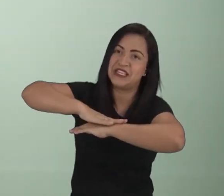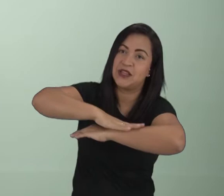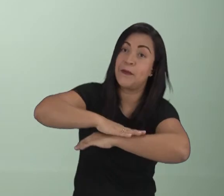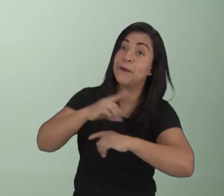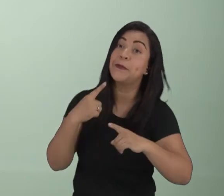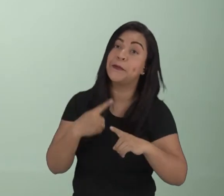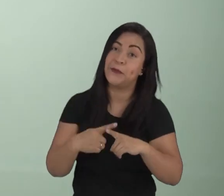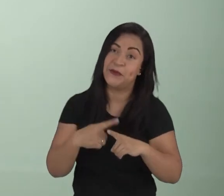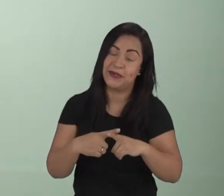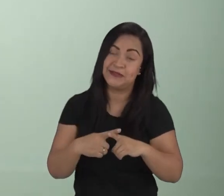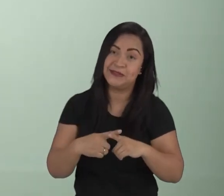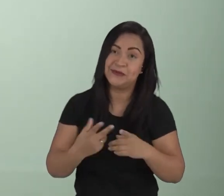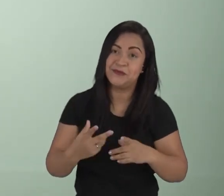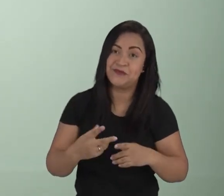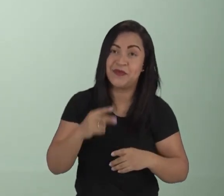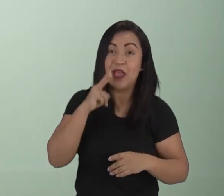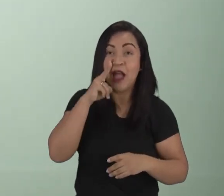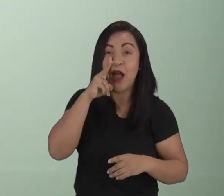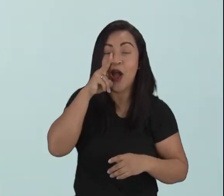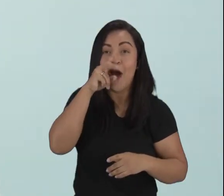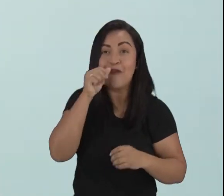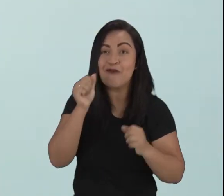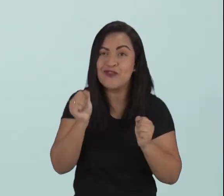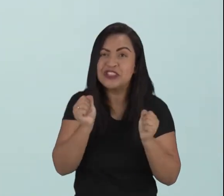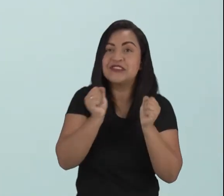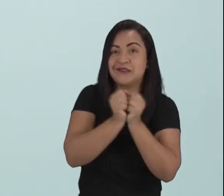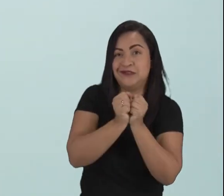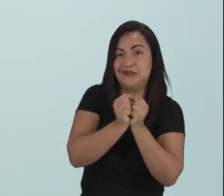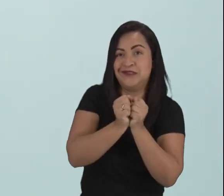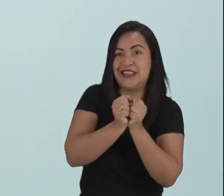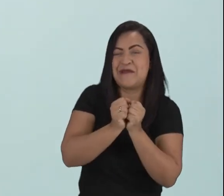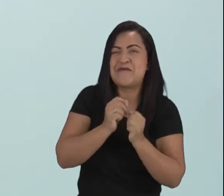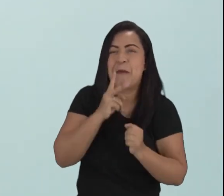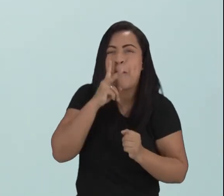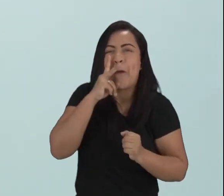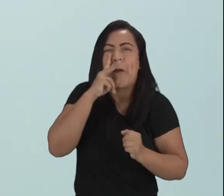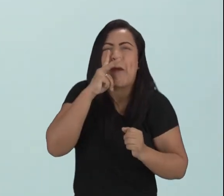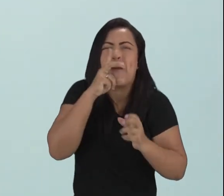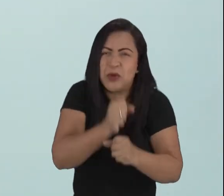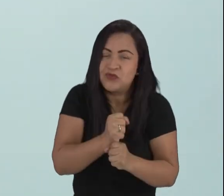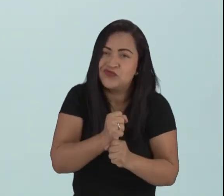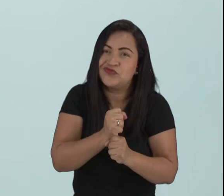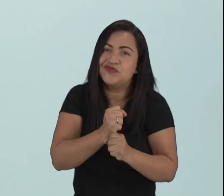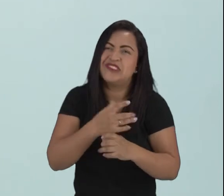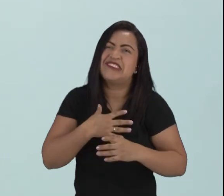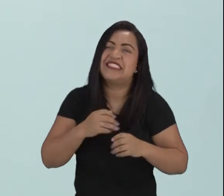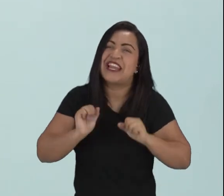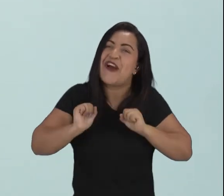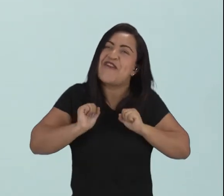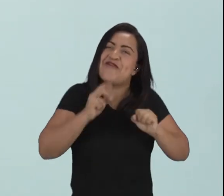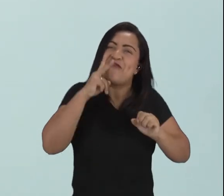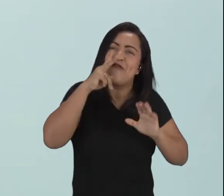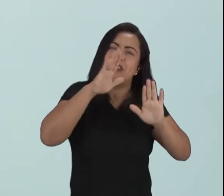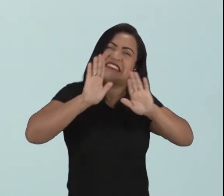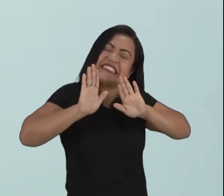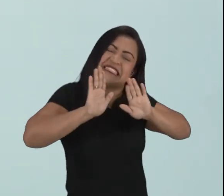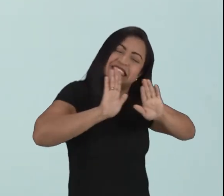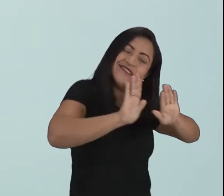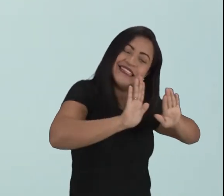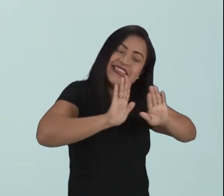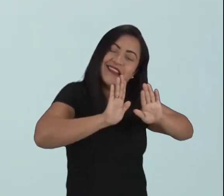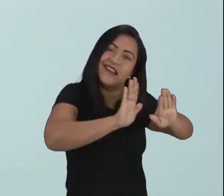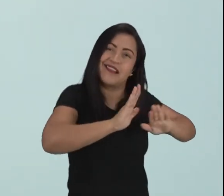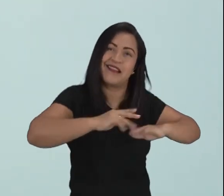caso, a força de atrito vai ser muito elevada. Você teria que aplicar uma força muito grande para conseguir fazer esse